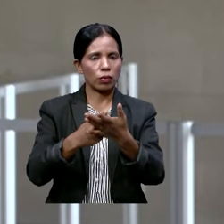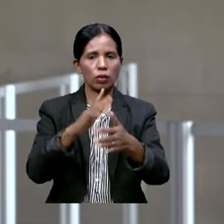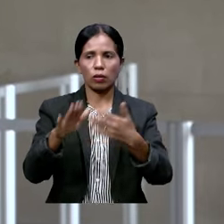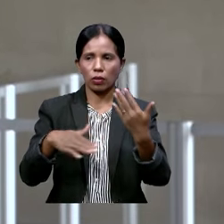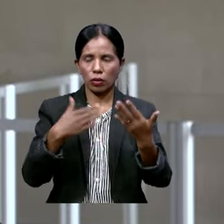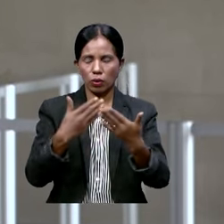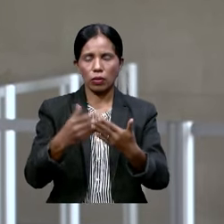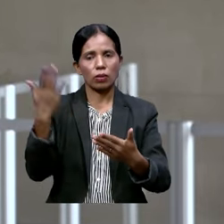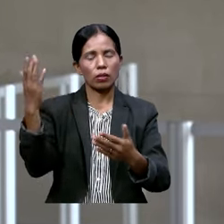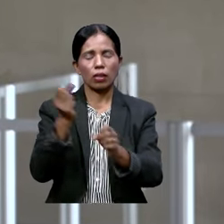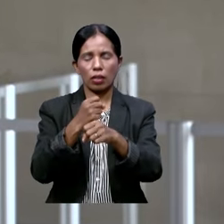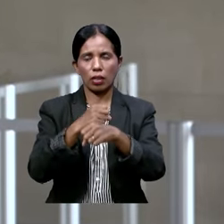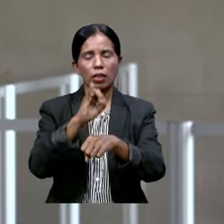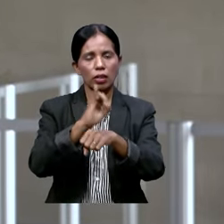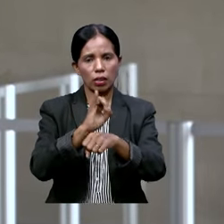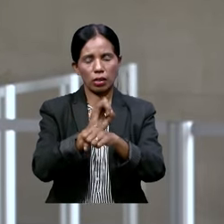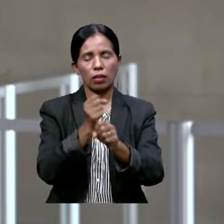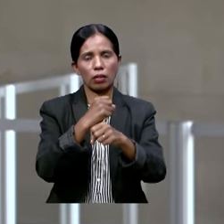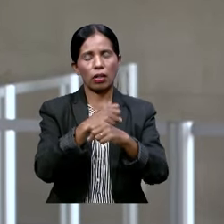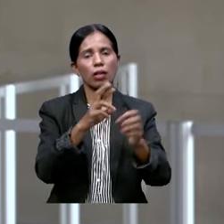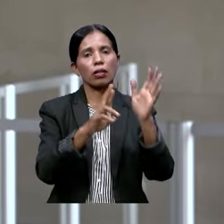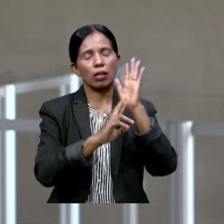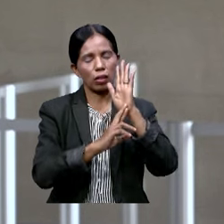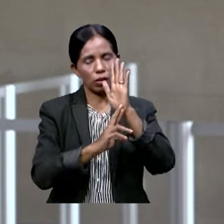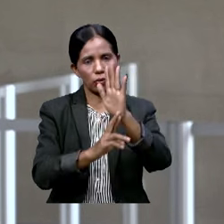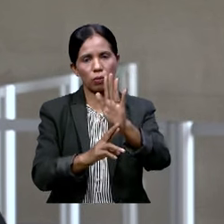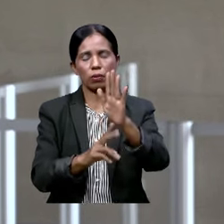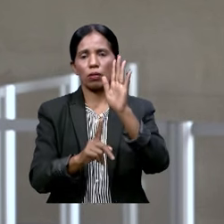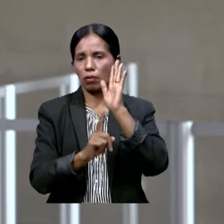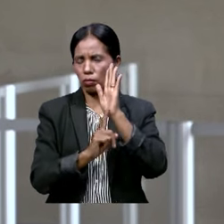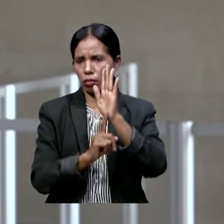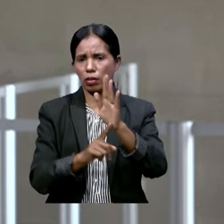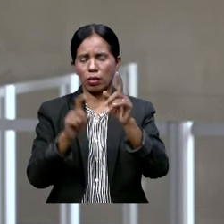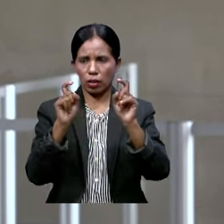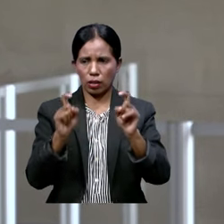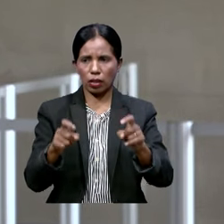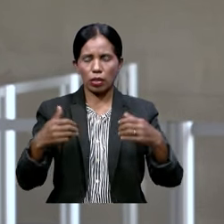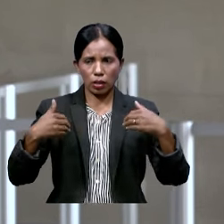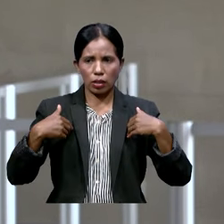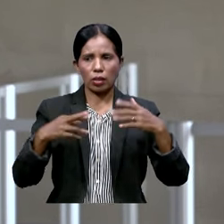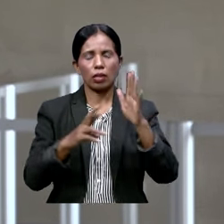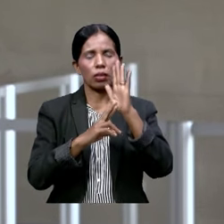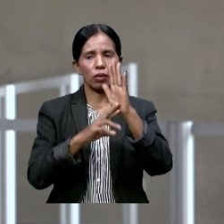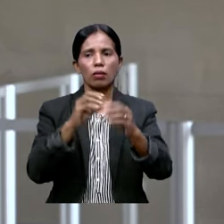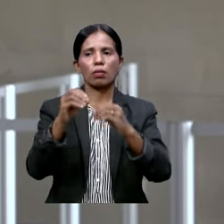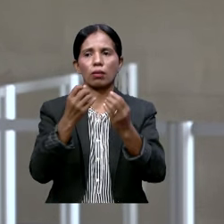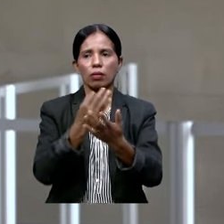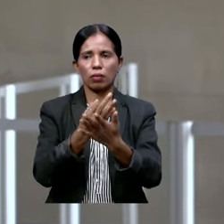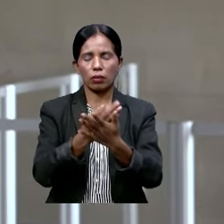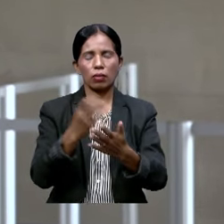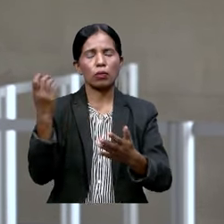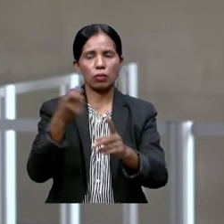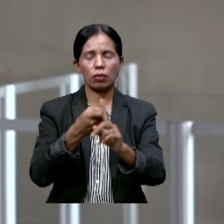quais a Igreja relata de uma maneira transparente. Tem relatório financeiro por cada